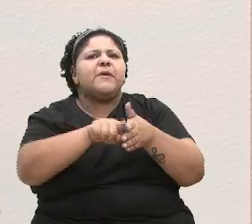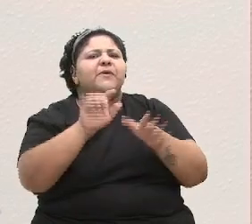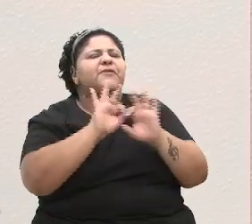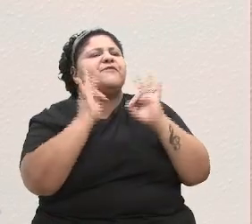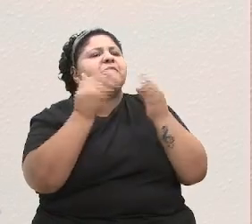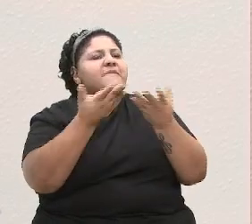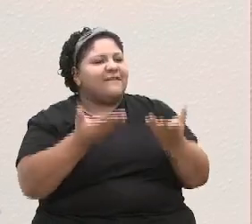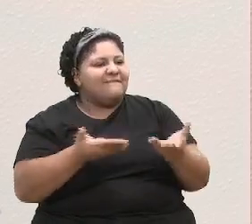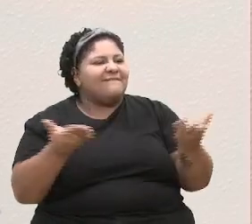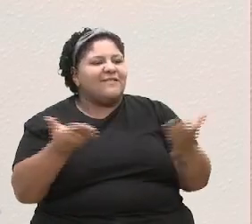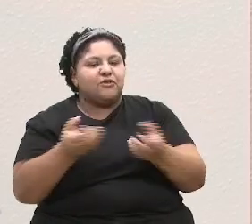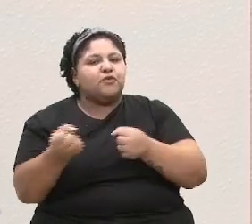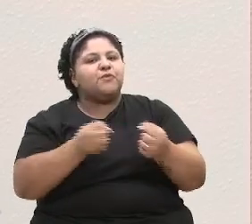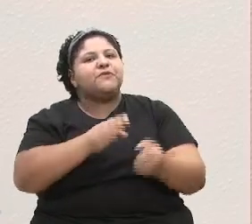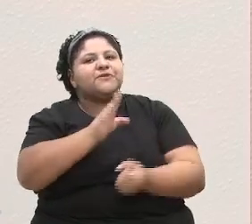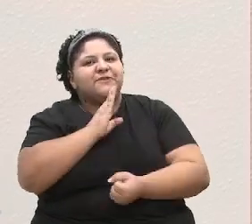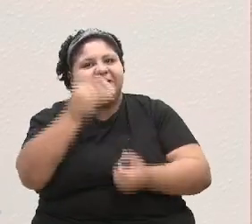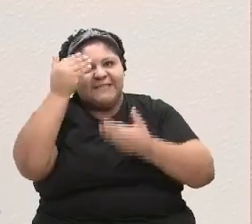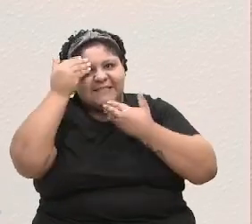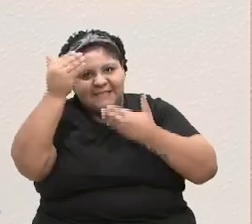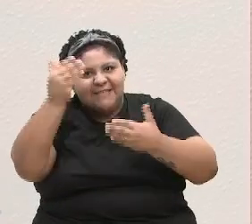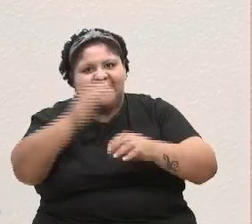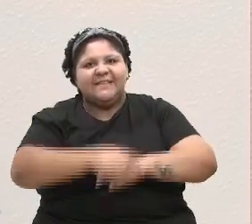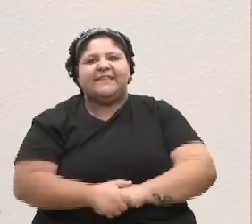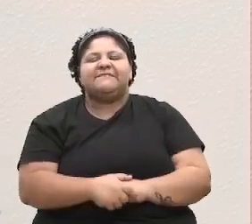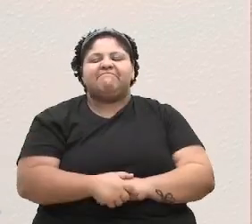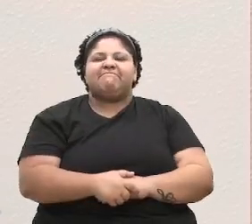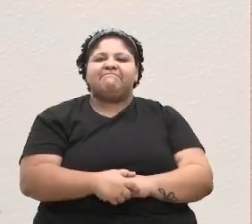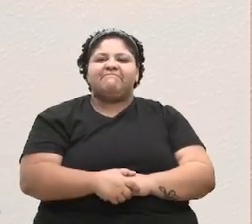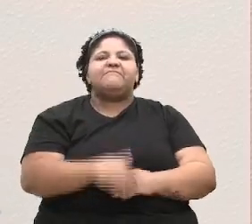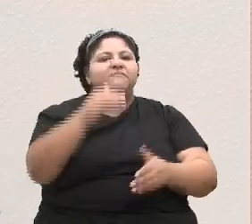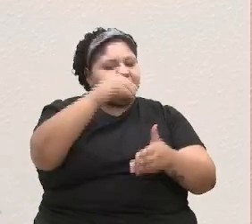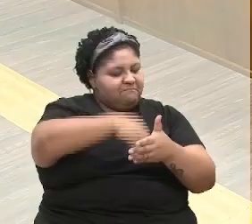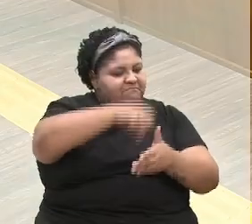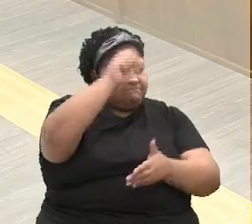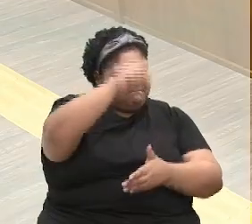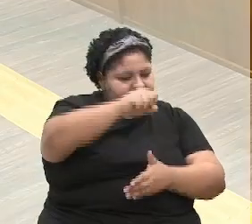E hoje pude conhecer ele. Obrigado, gente, e com certeza eu votarei favorável. Peço a palavra.